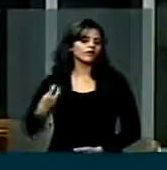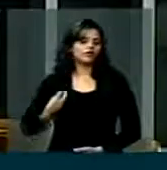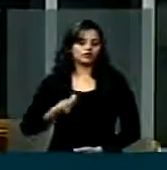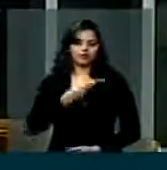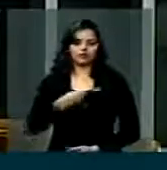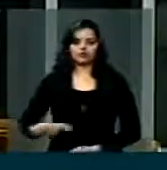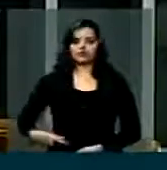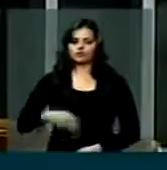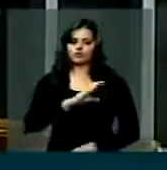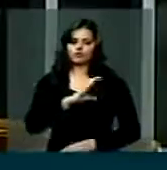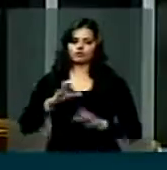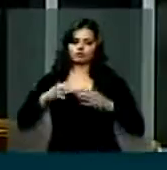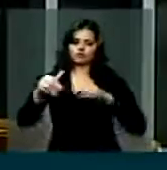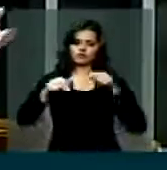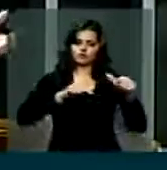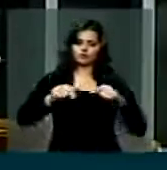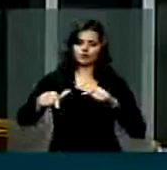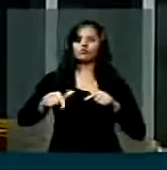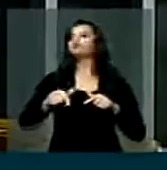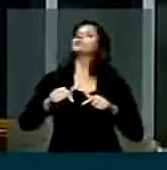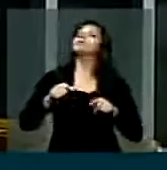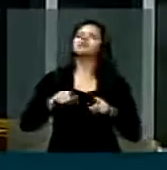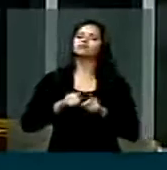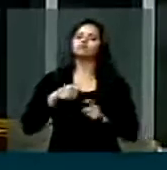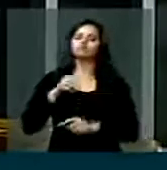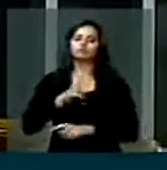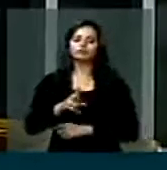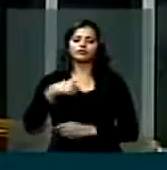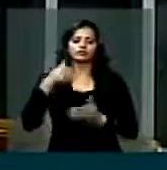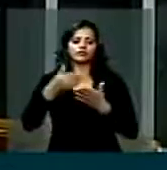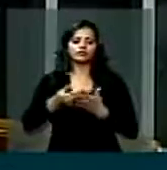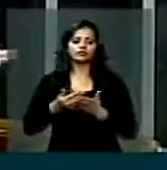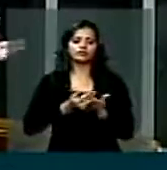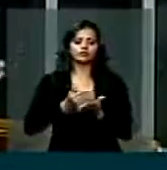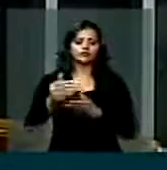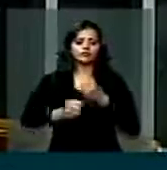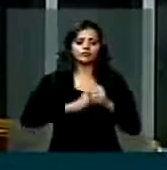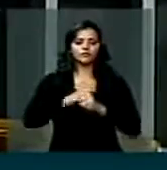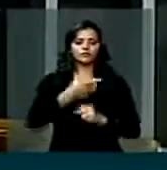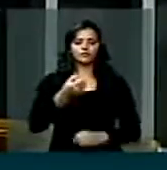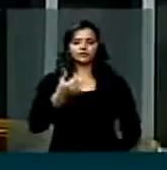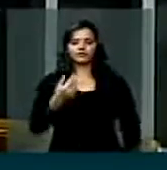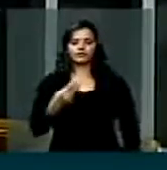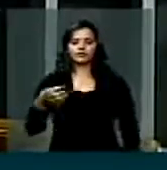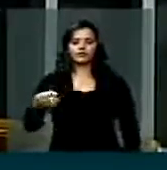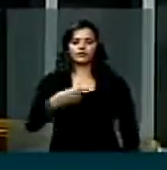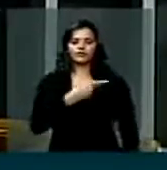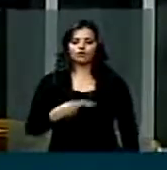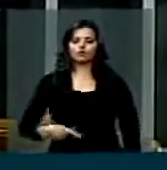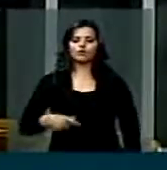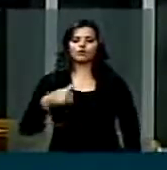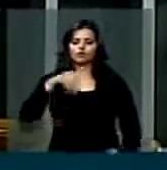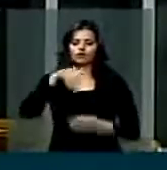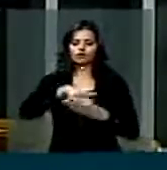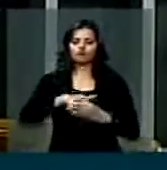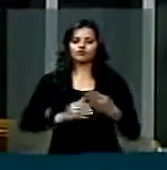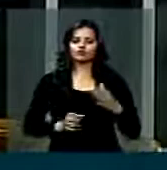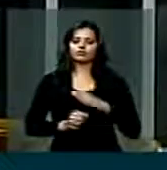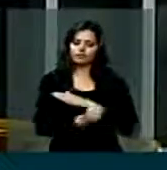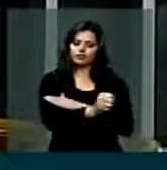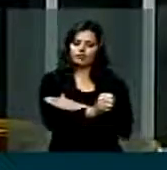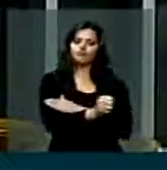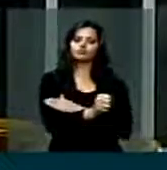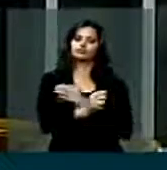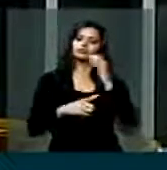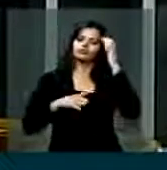Trabalho, a presidência da Comissão do Trabalho, e que devo ficar até o começo do próximo ano, quando o novo presidente for eleito e tomar posse. Mas antes eu queria